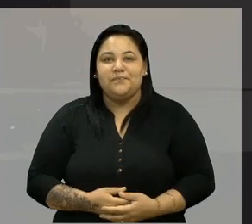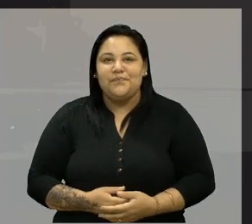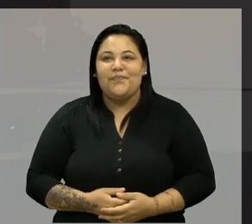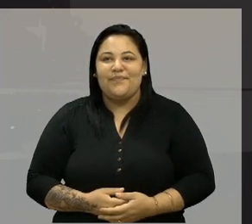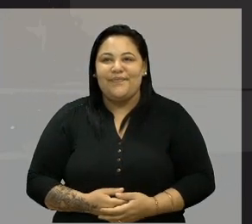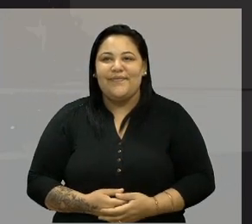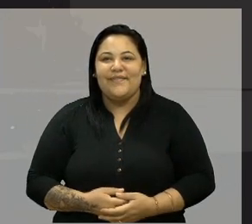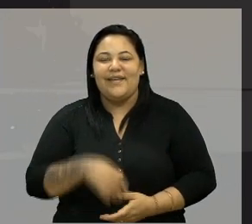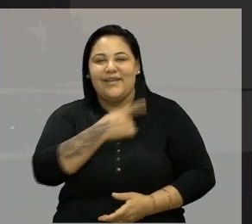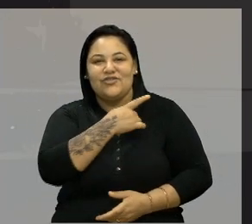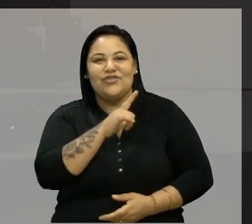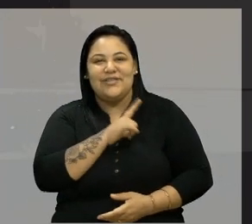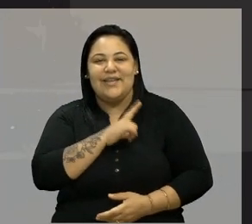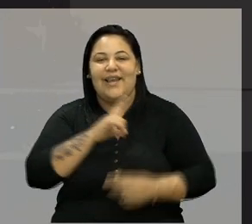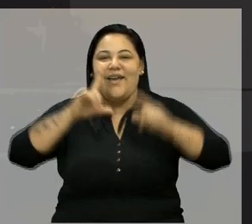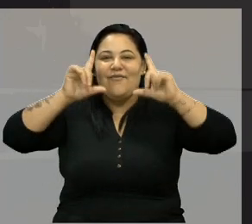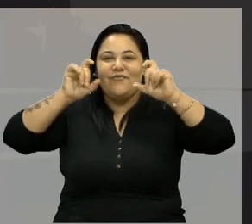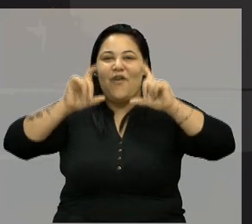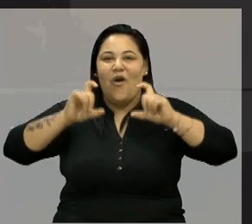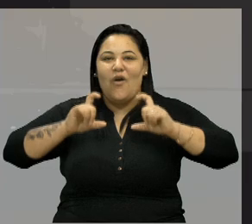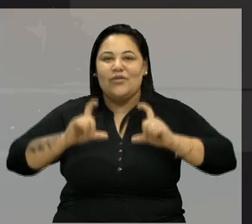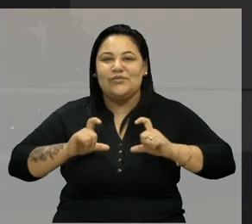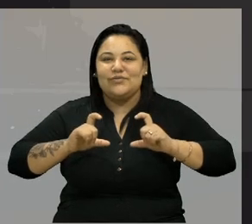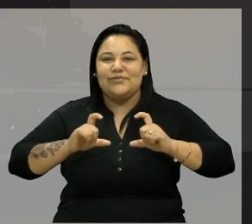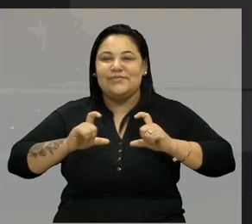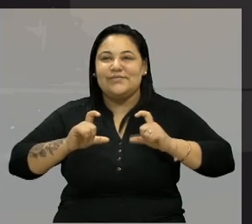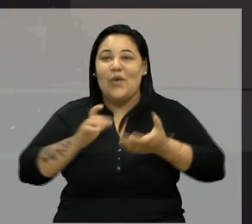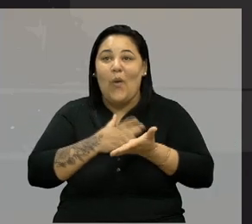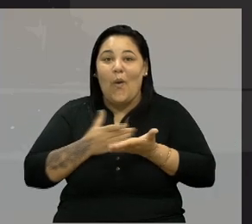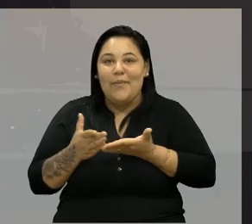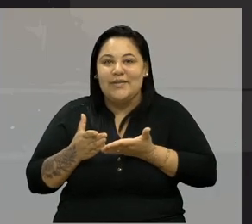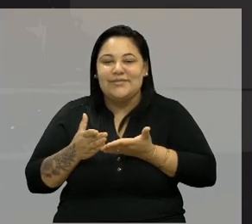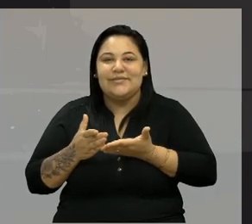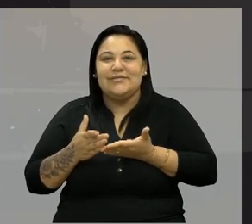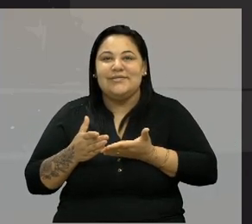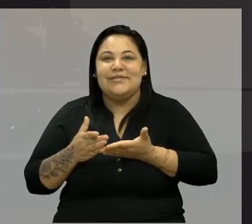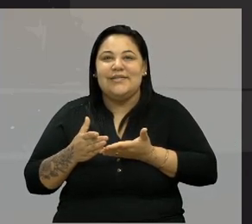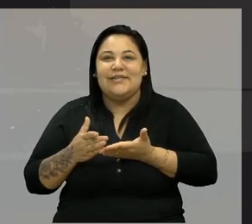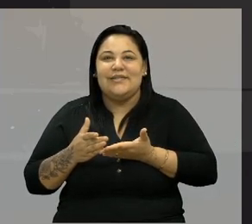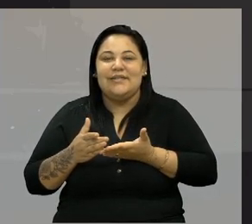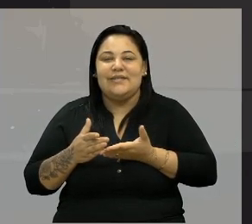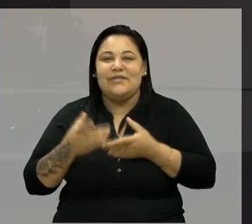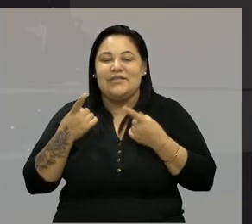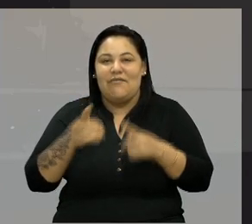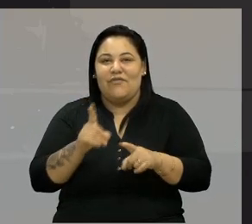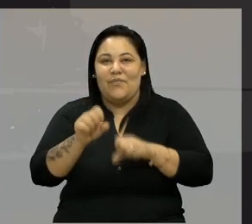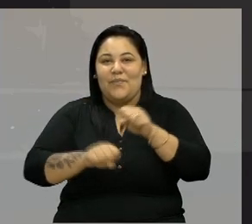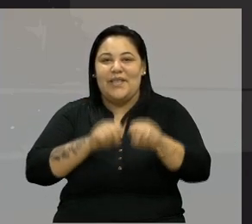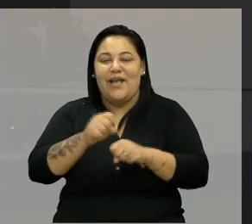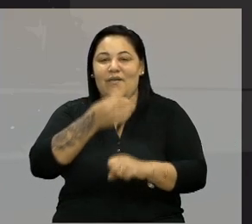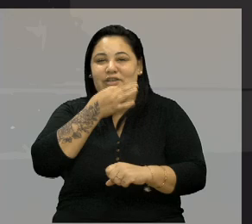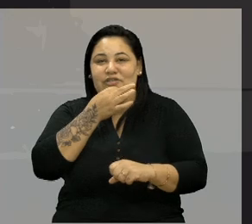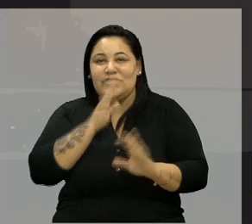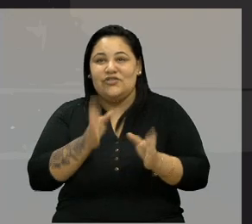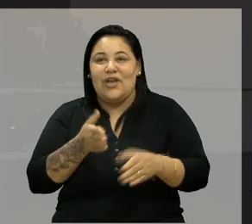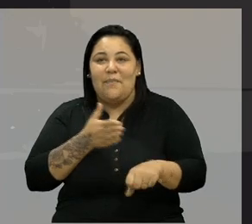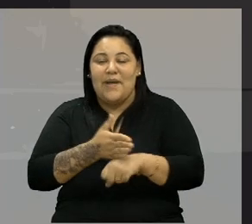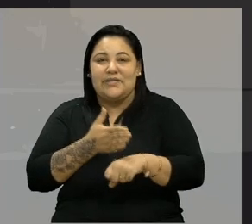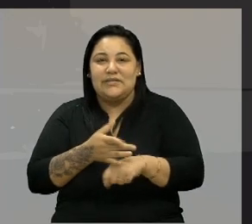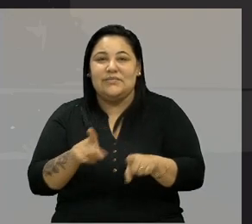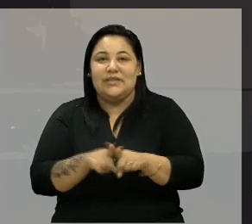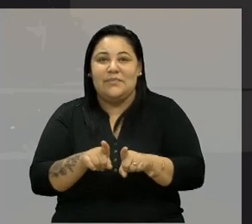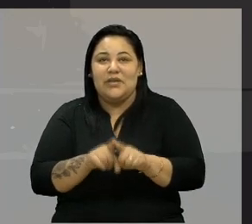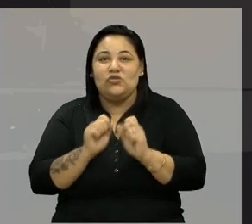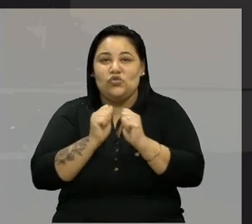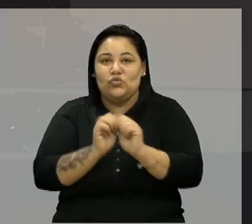temos aí as fotos da largada do pessoal né O Desafio pedal Caxias então ele já faz parte através de